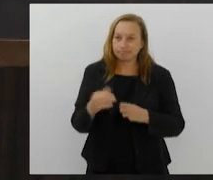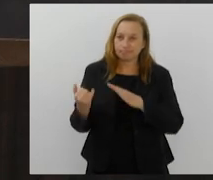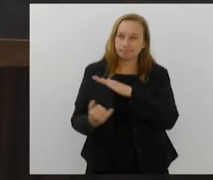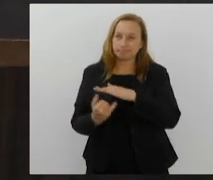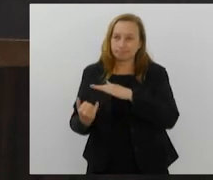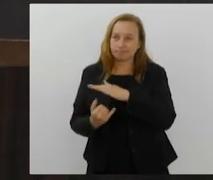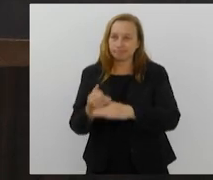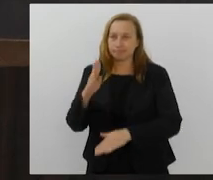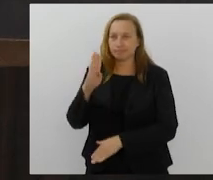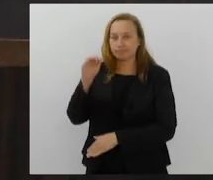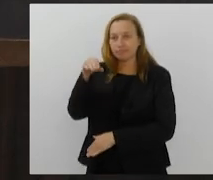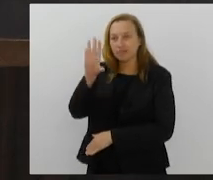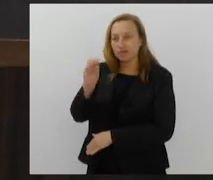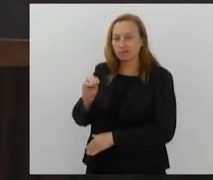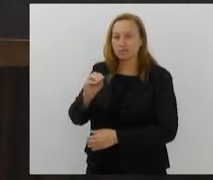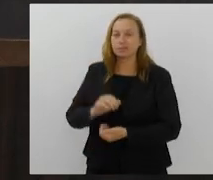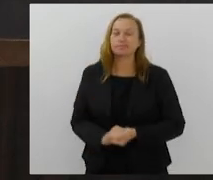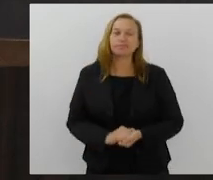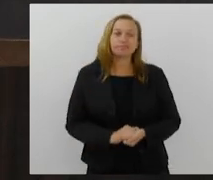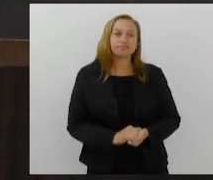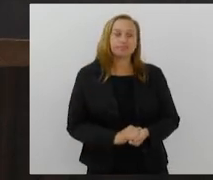na forma que menciona.